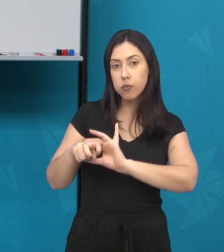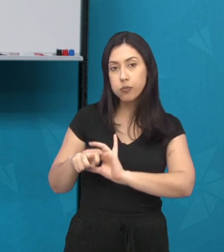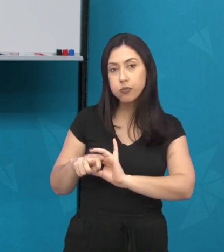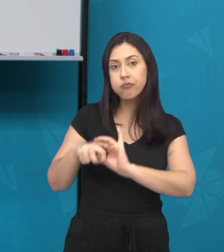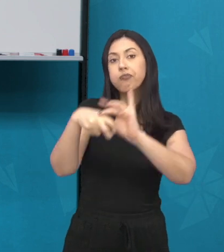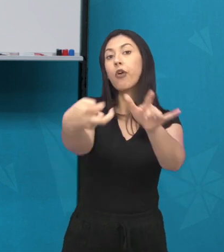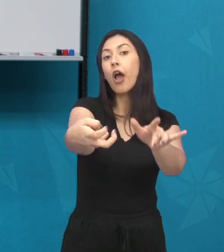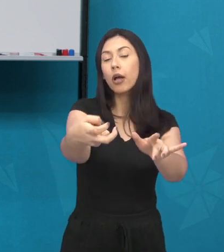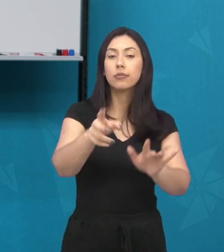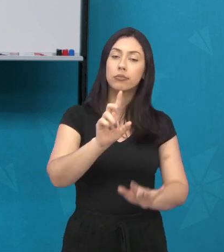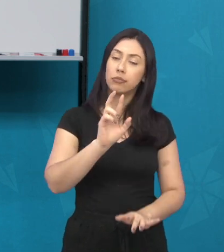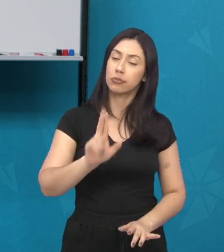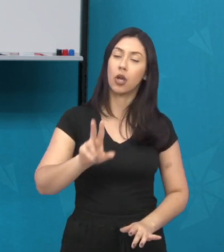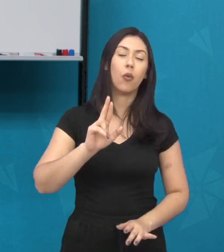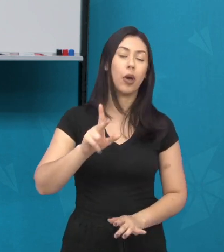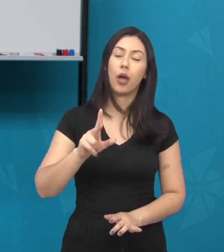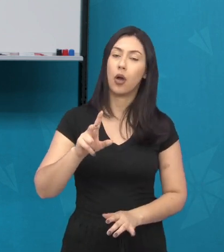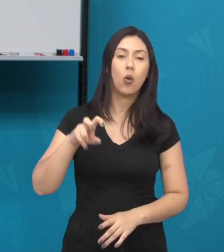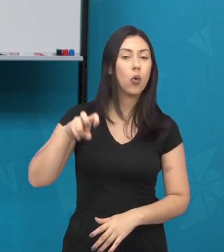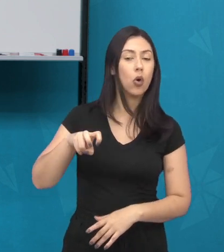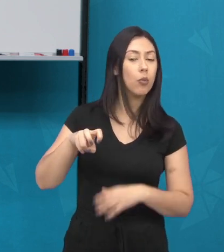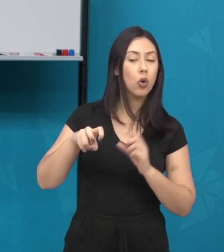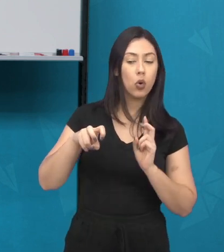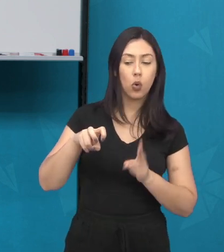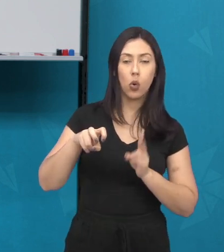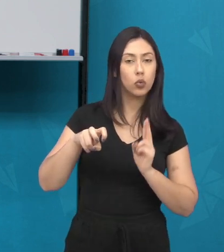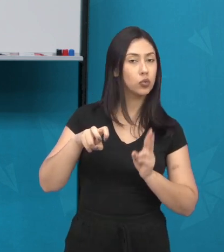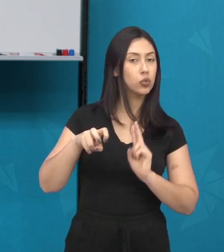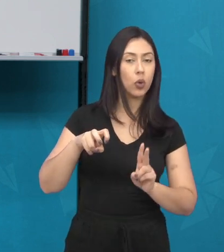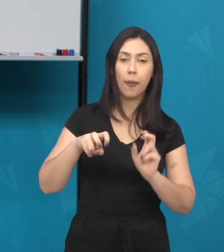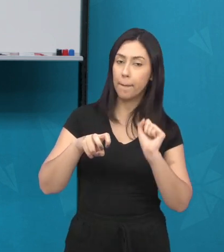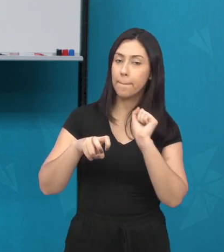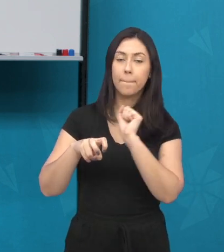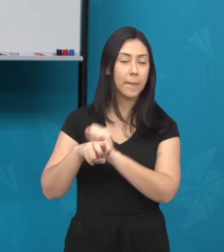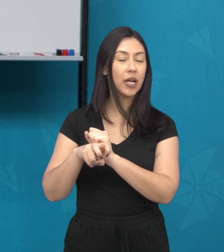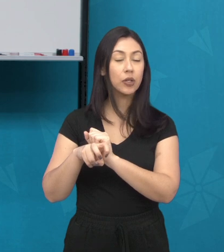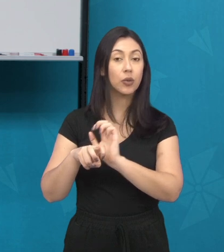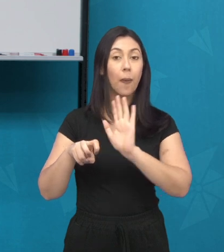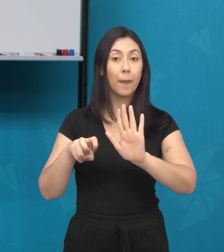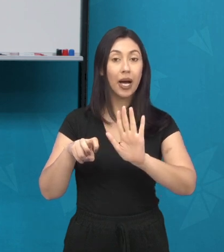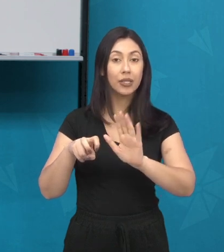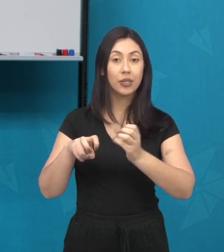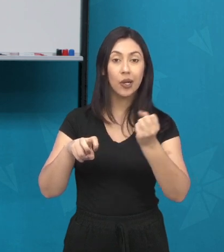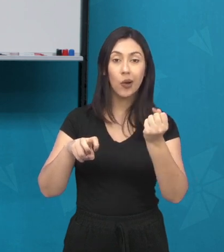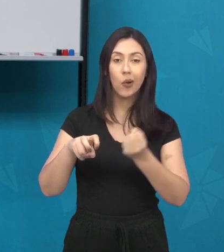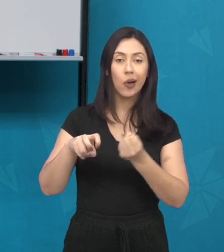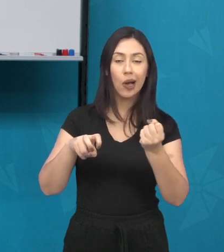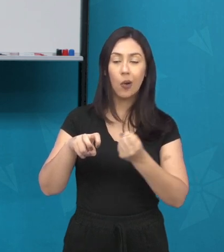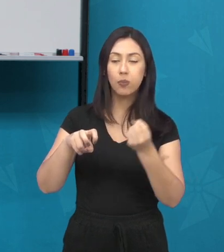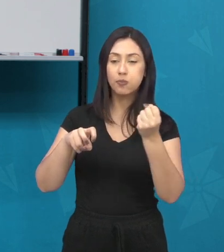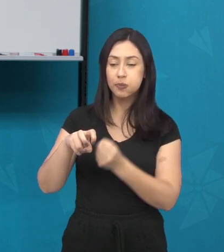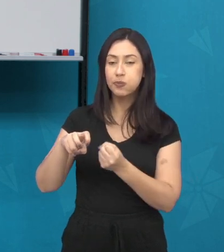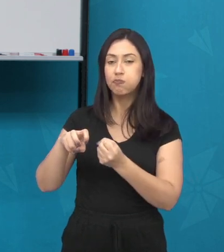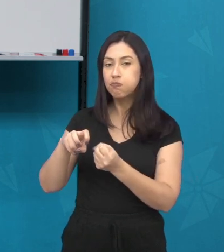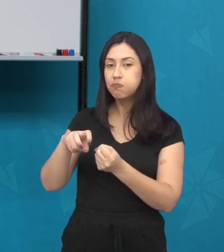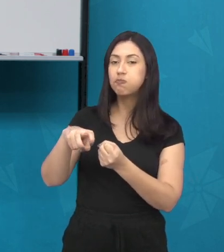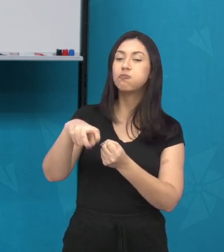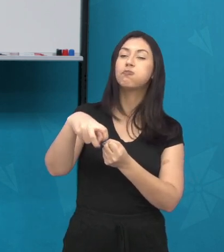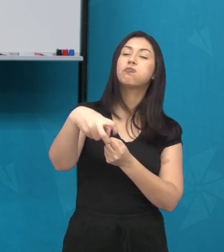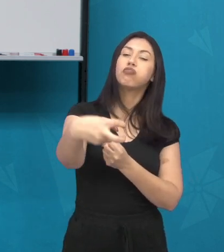corpo permanece em estado inercial e as questões vão tentar confundir vocês tá você não é lanado à frente apenas permanece em